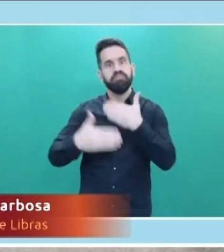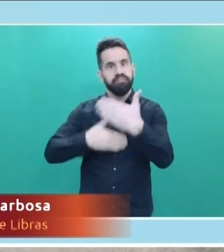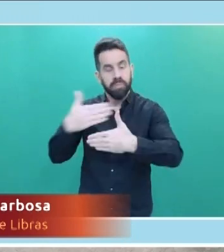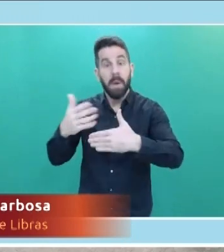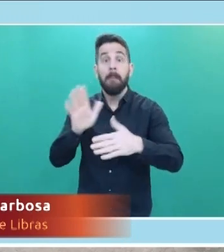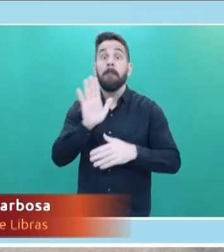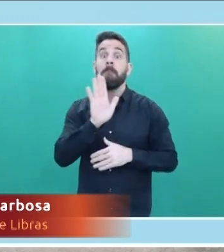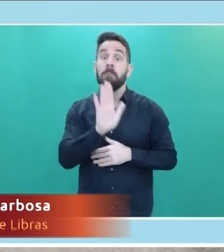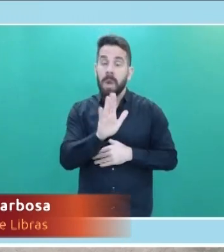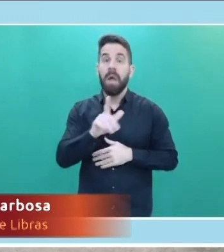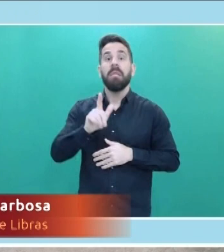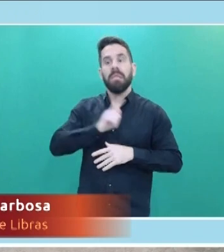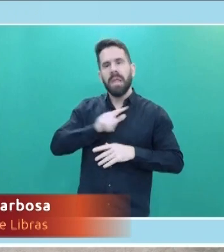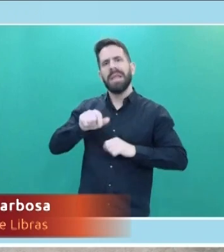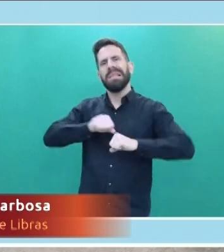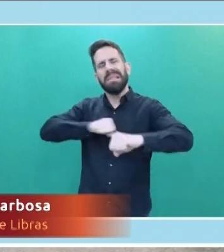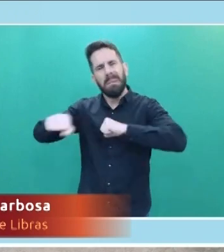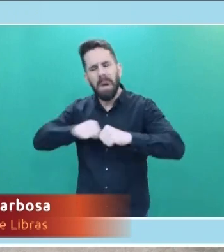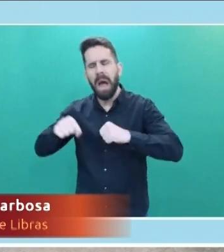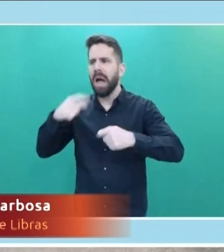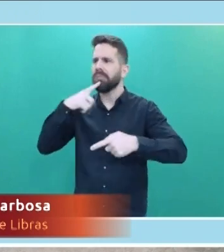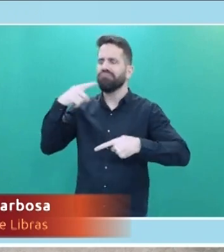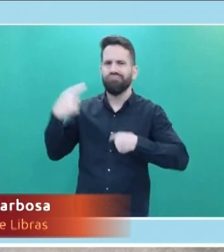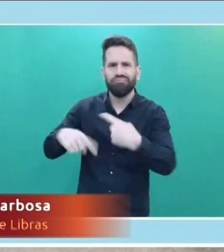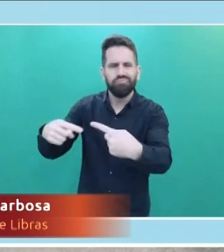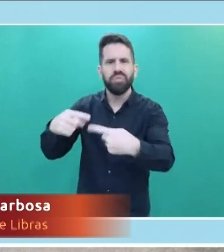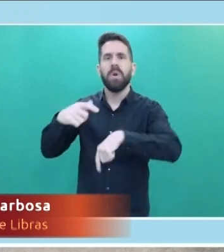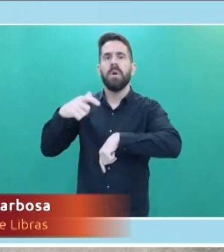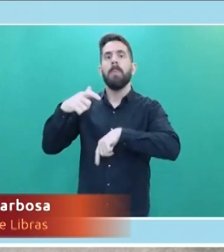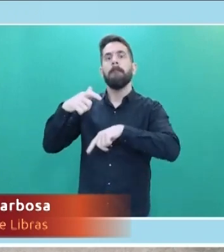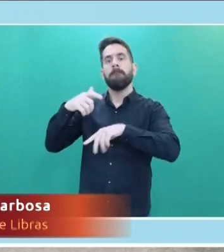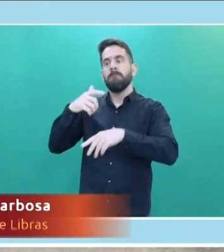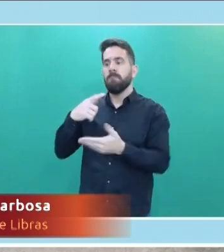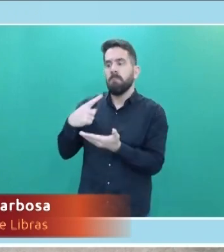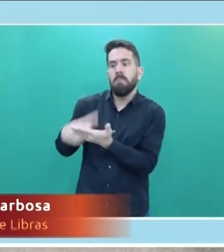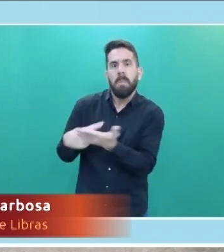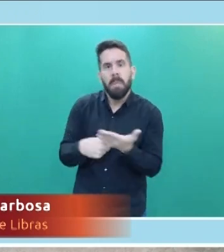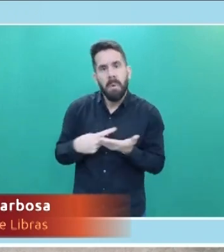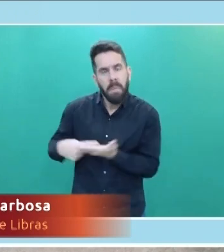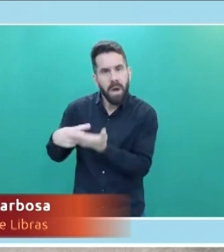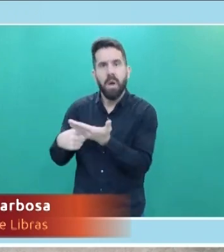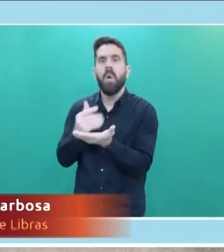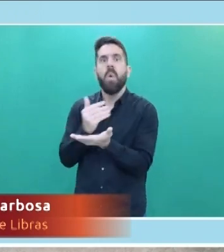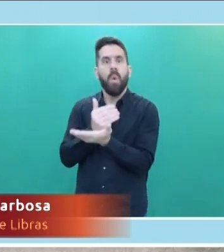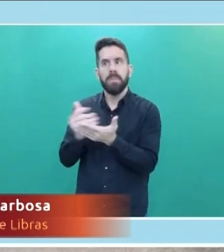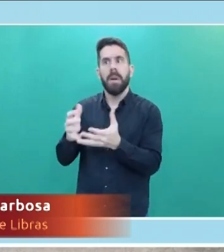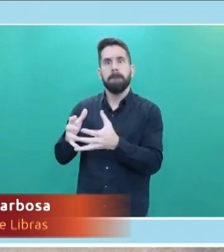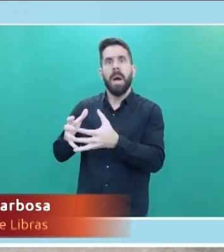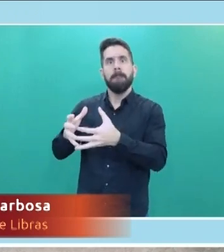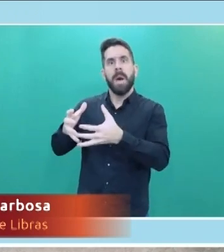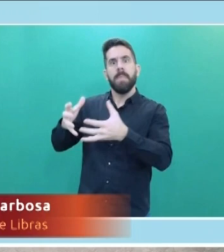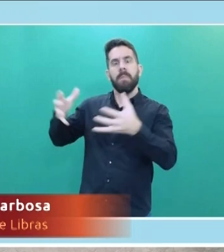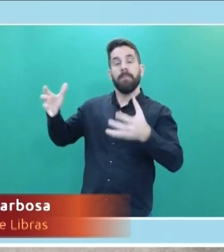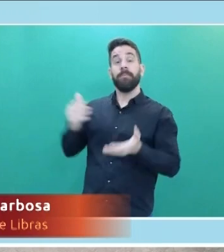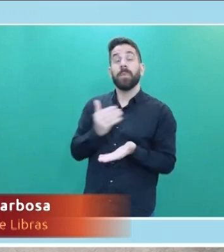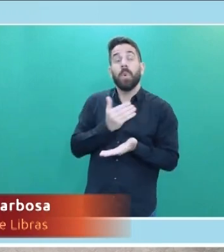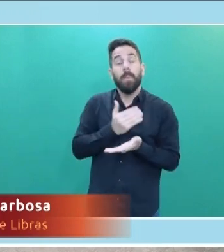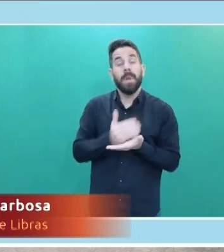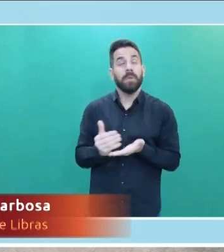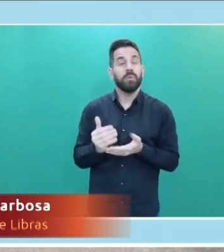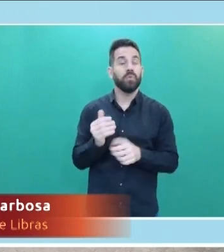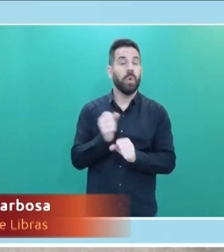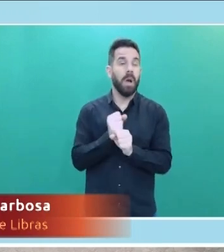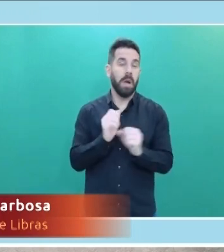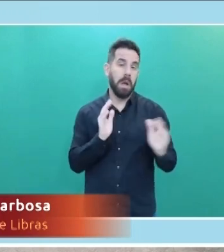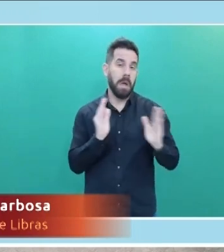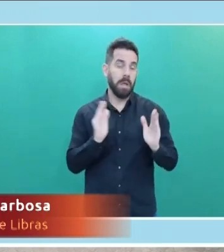essas comunidades, esses movimentos, eles foram se amplificando. E ali no início dos anos 2000 ainda,